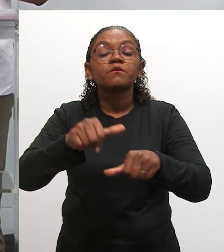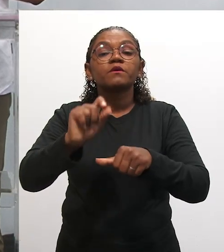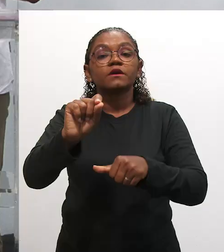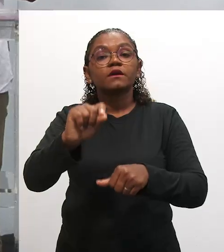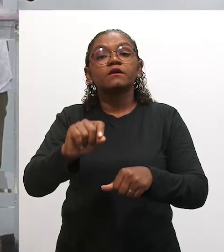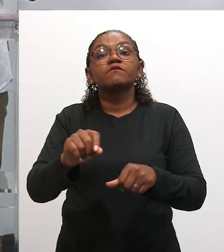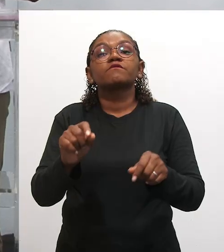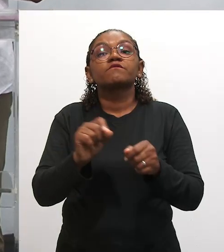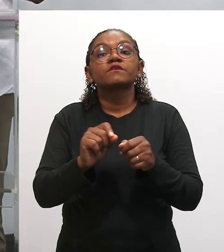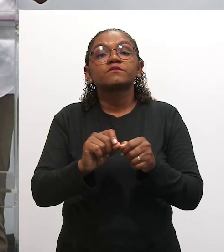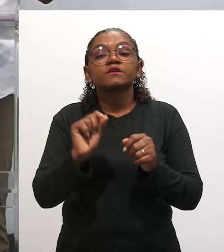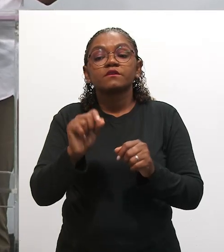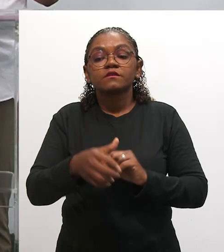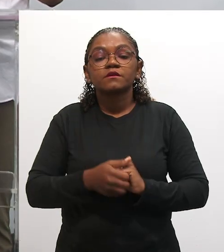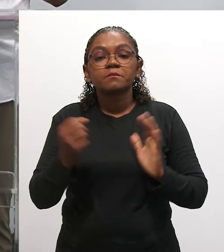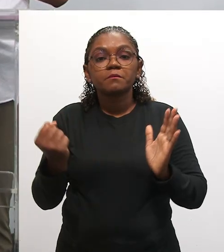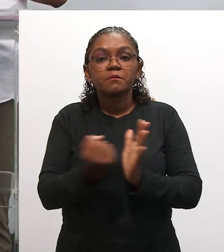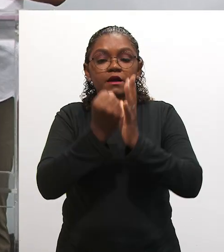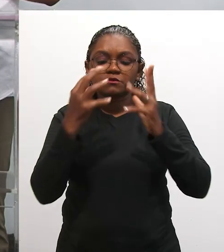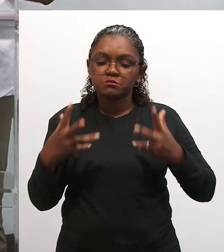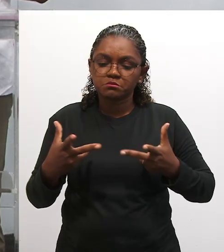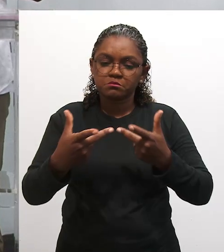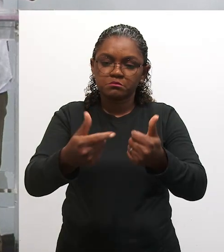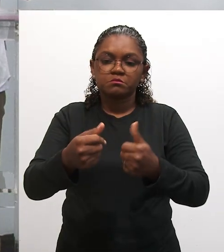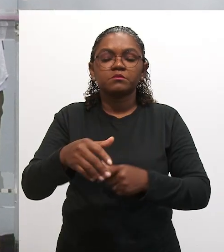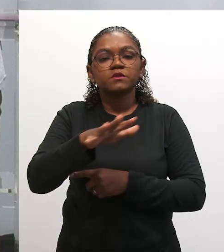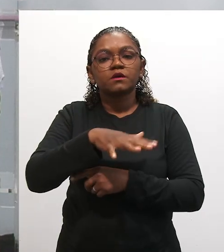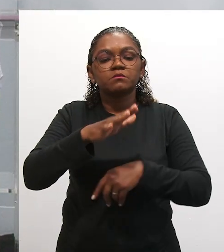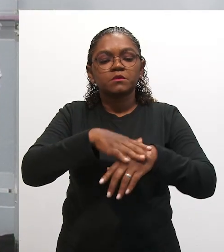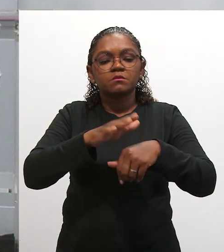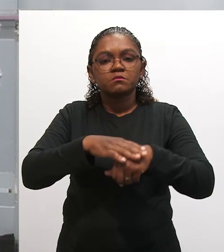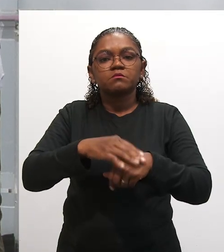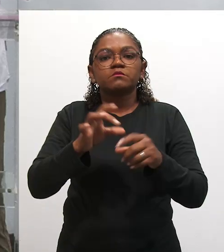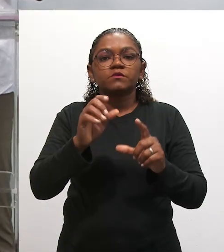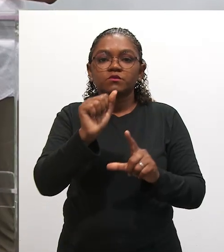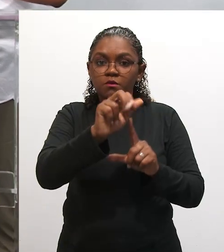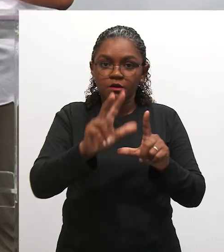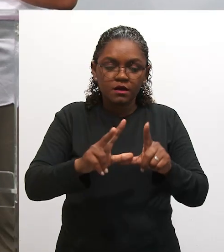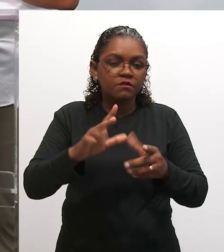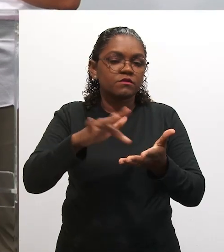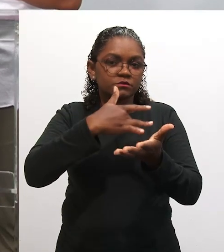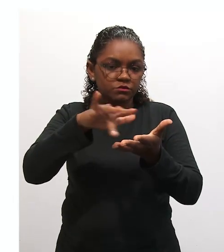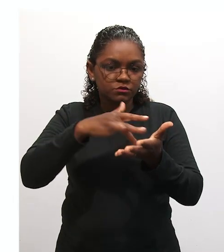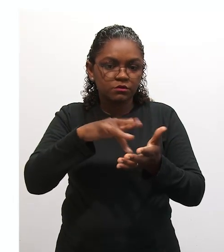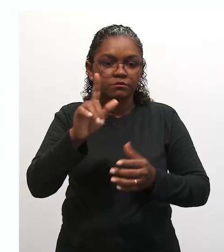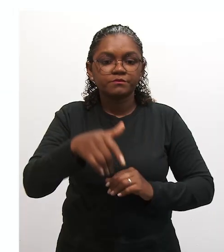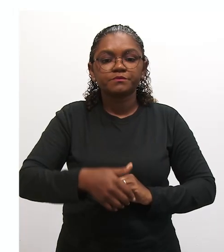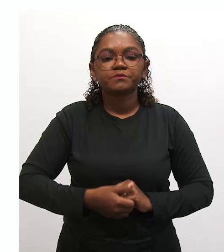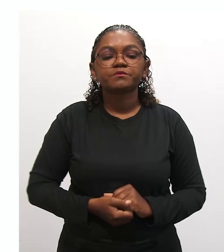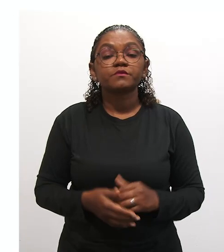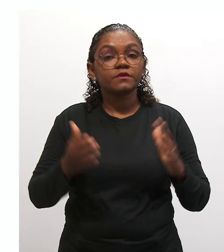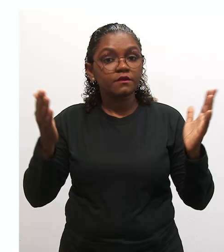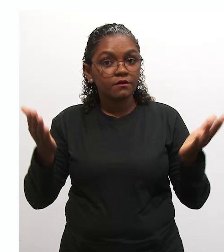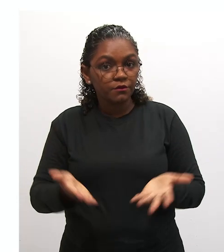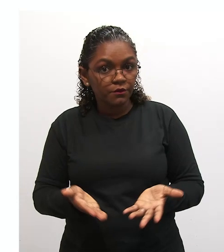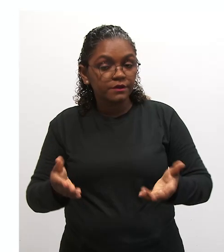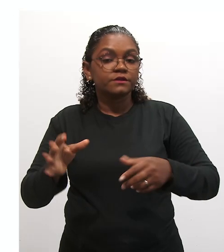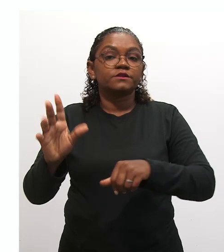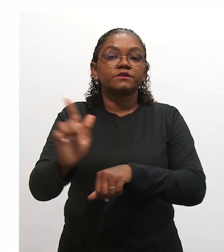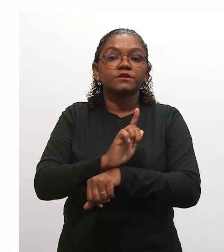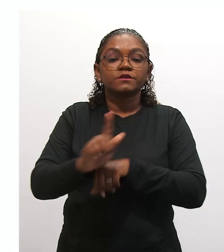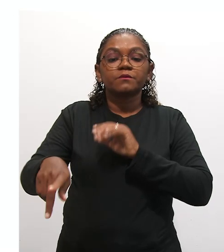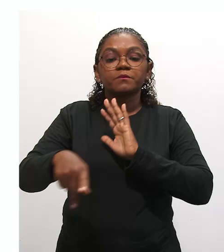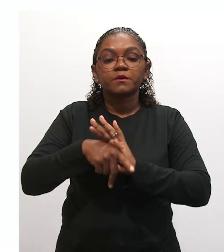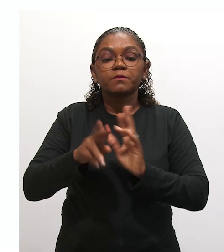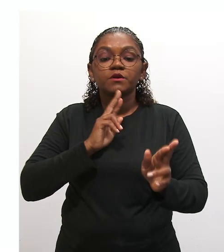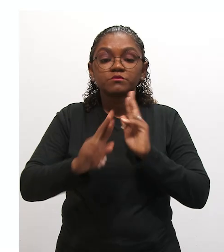é ajudar a medir esses impactos de qualidade nessas ações dentro do mundo virtual. Gestão por resultados. A